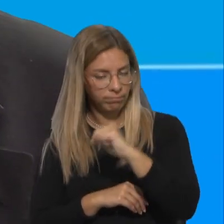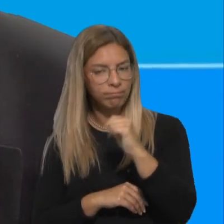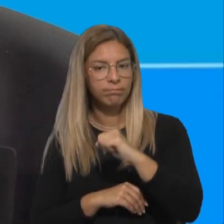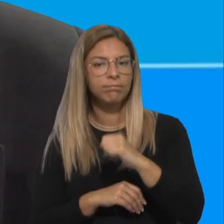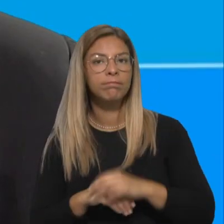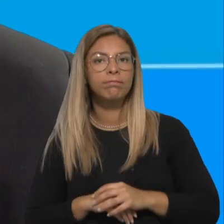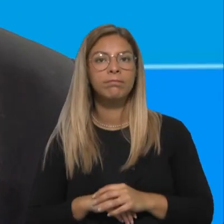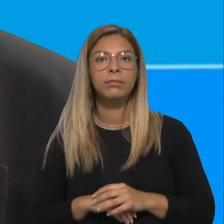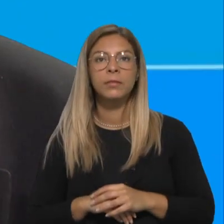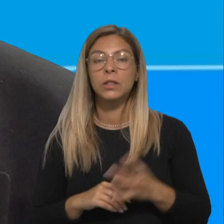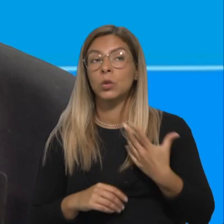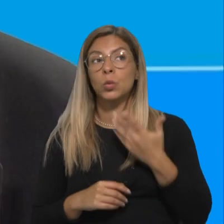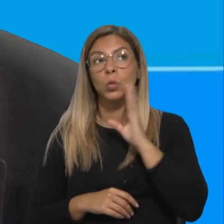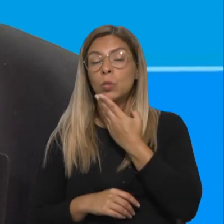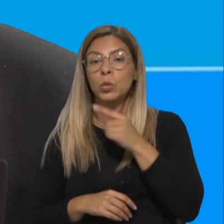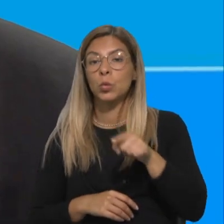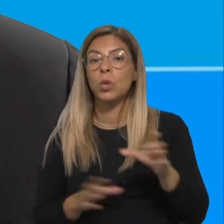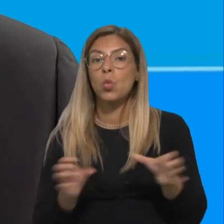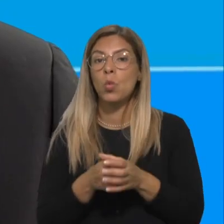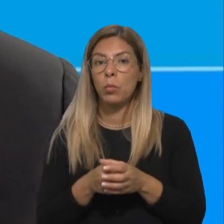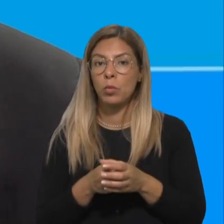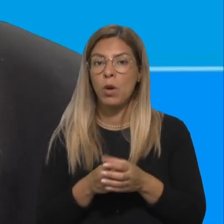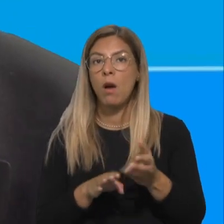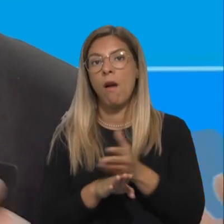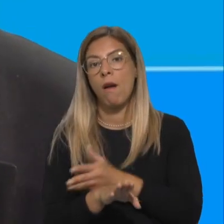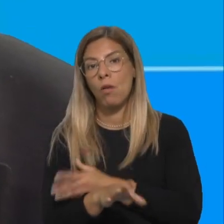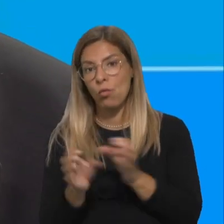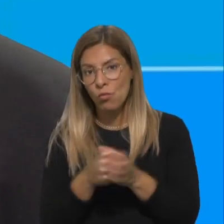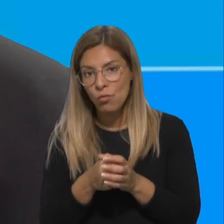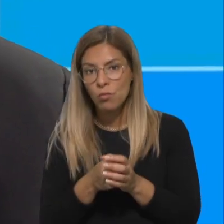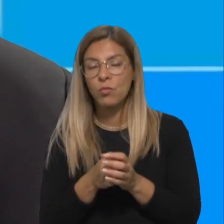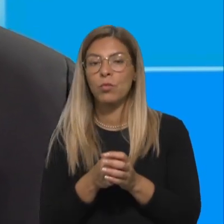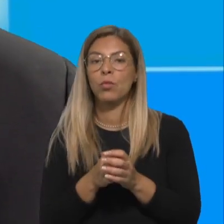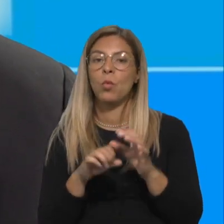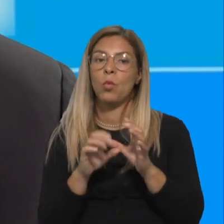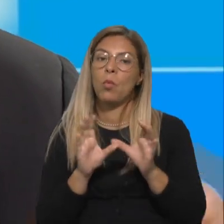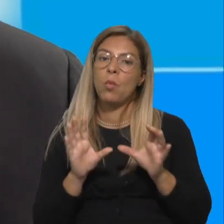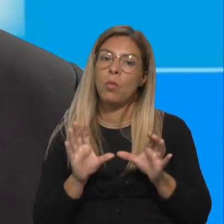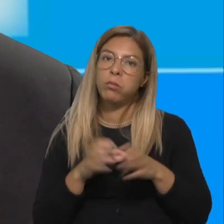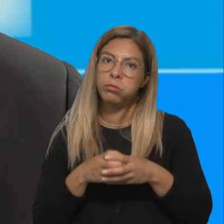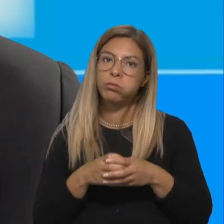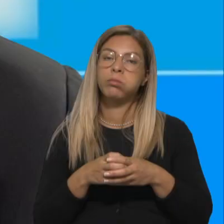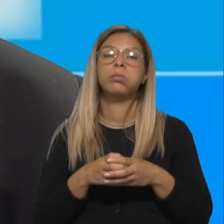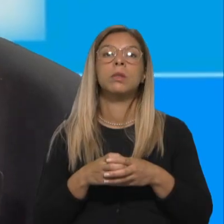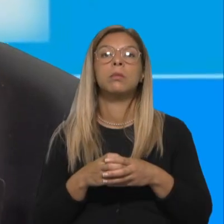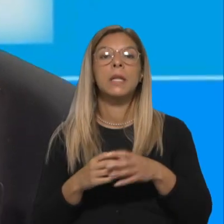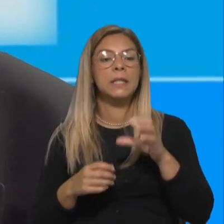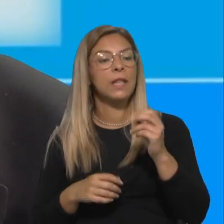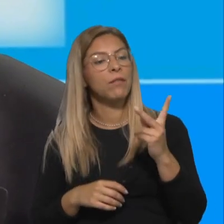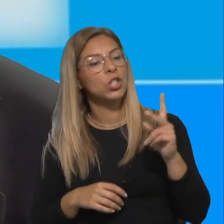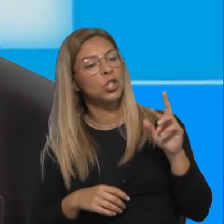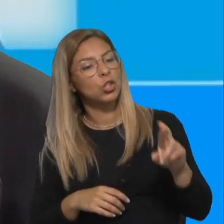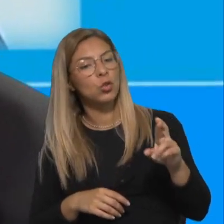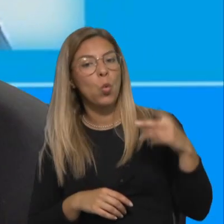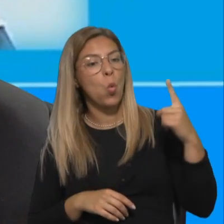pequenos grupos, no fundo. Antigamente chamavam-se comunidades, mas chegámos à conclusão que só existe uma única comunidade de CVX no mundo todo e, portanto, o